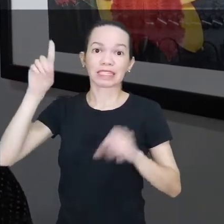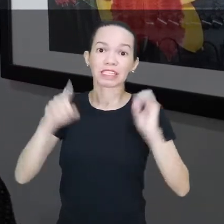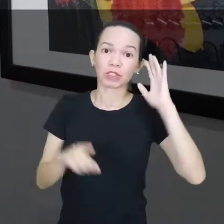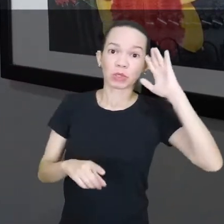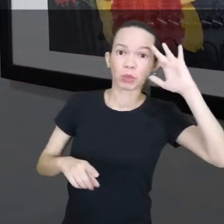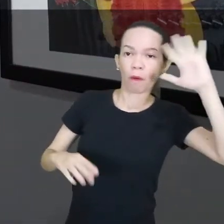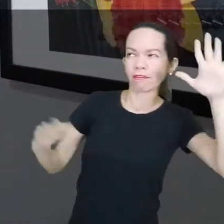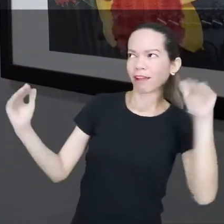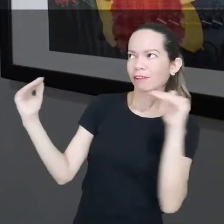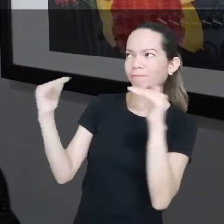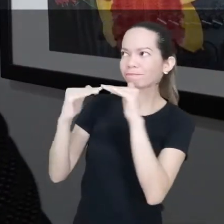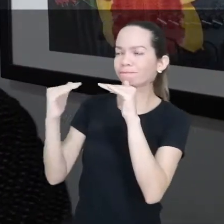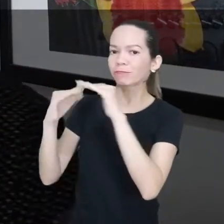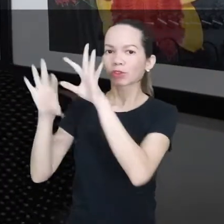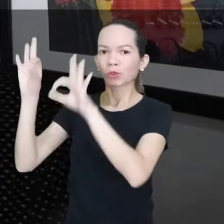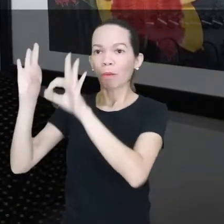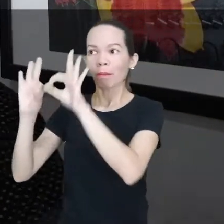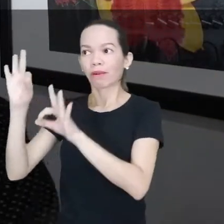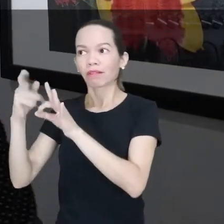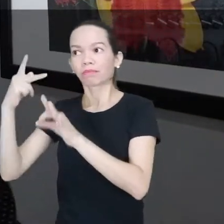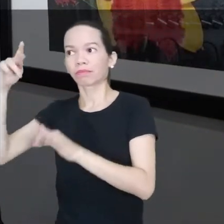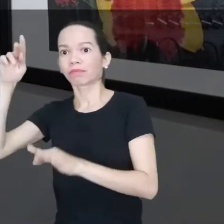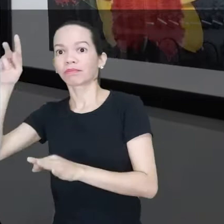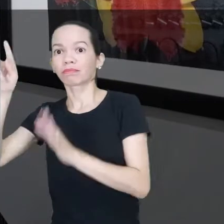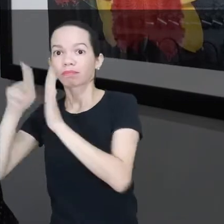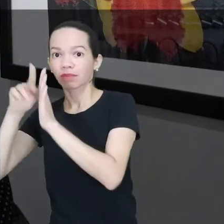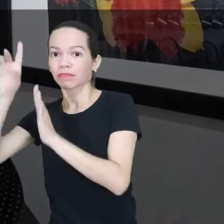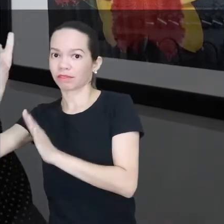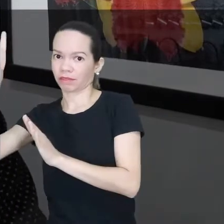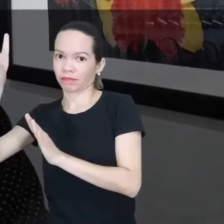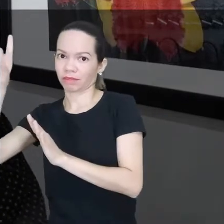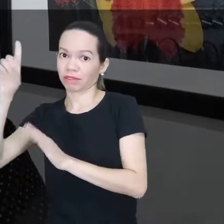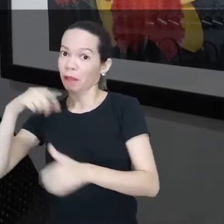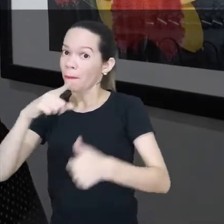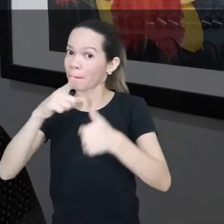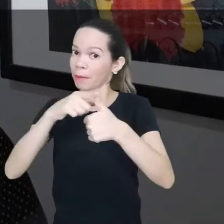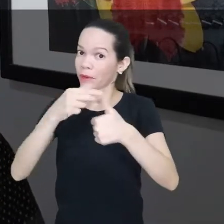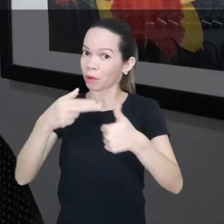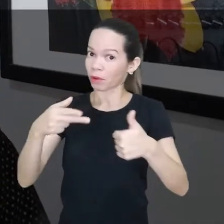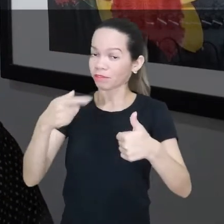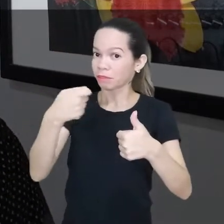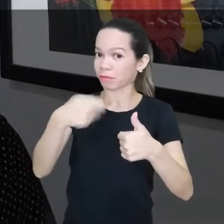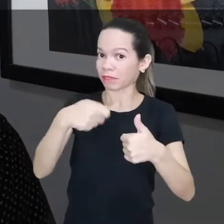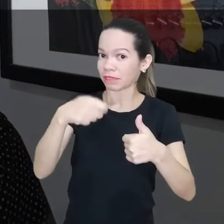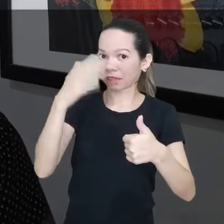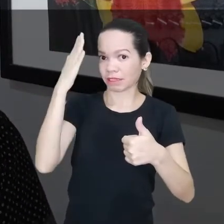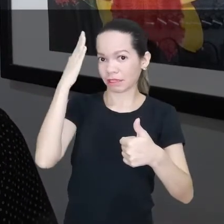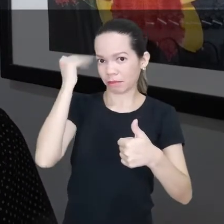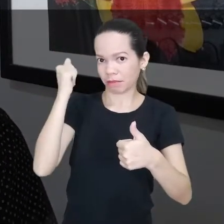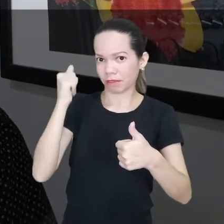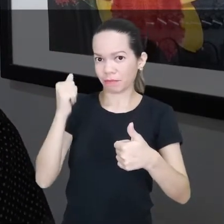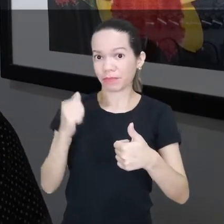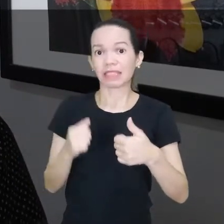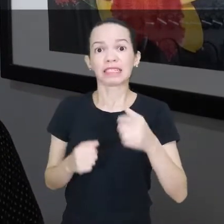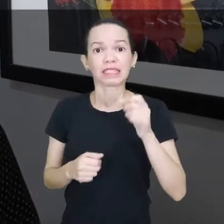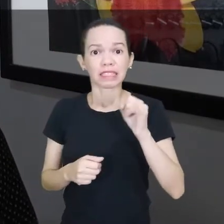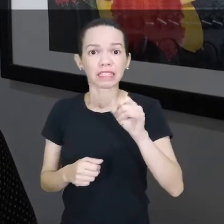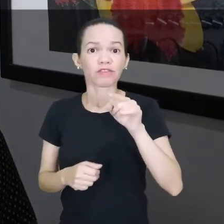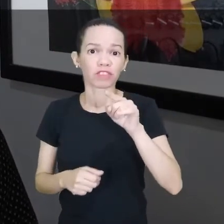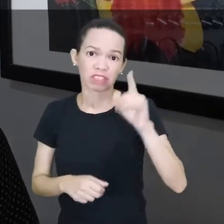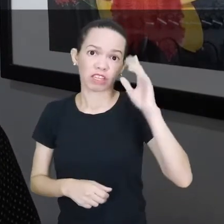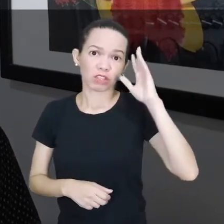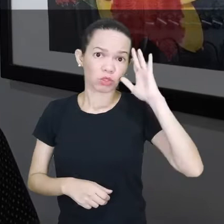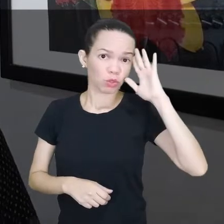Deus. Esse é o primeiro detalhe para que você possa trabalhar essa questão de sonhos na sua vida. Se você não alinhar os